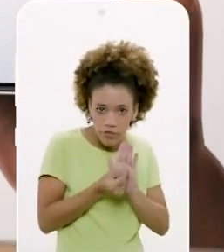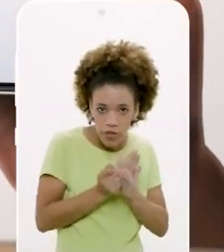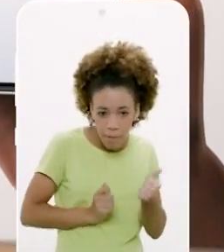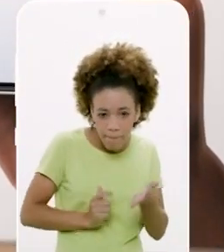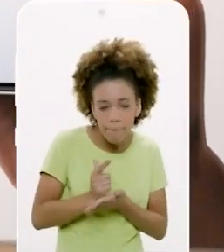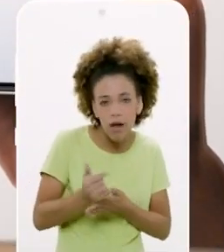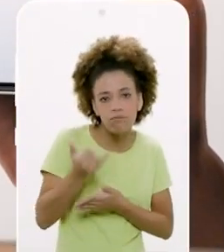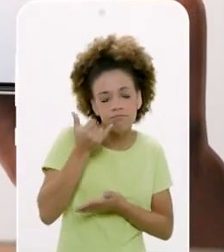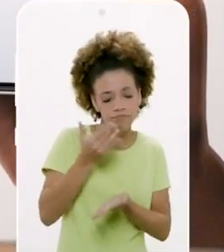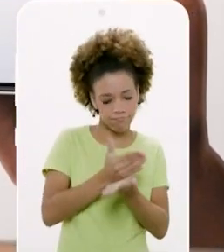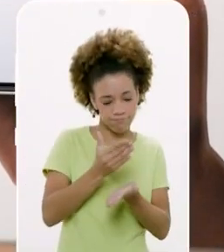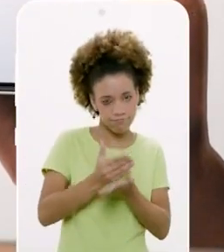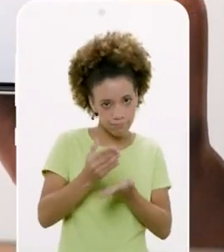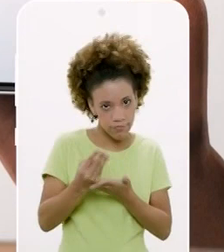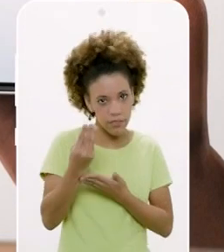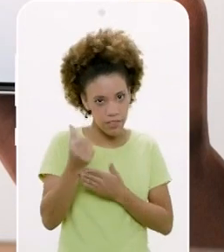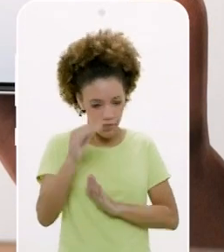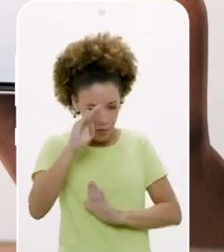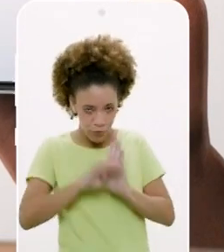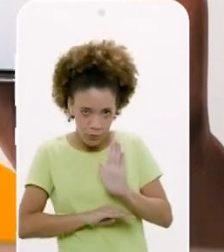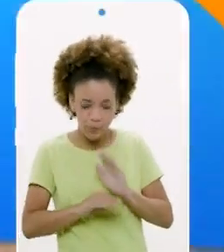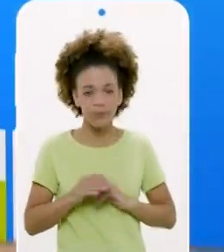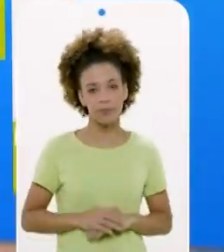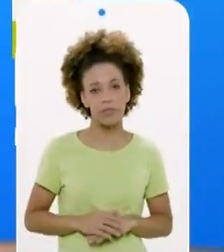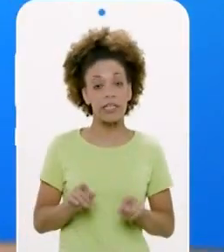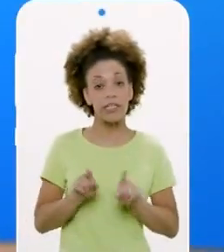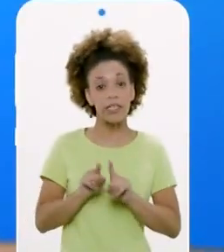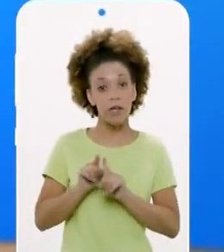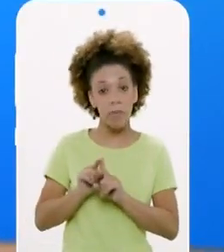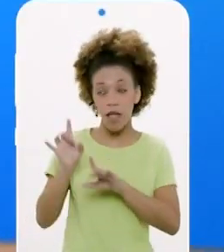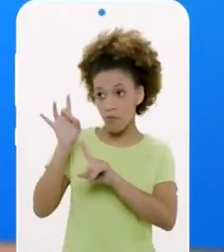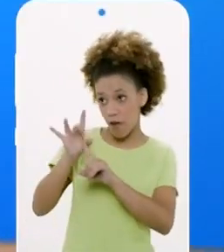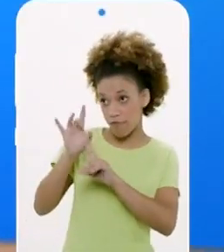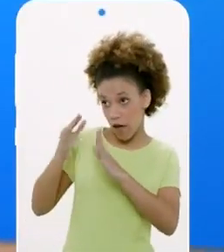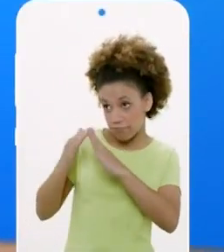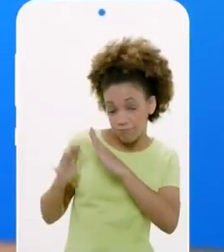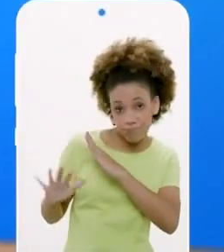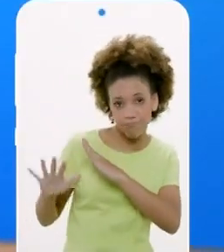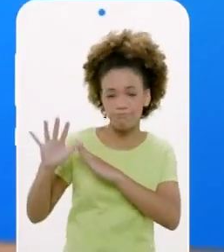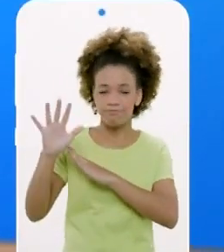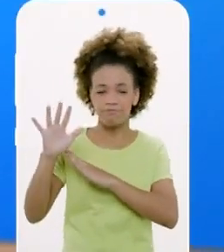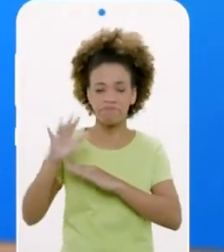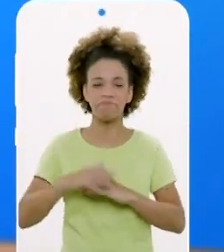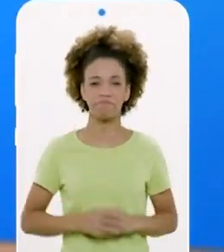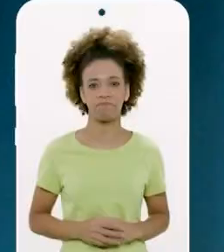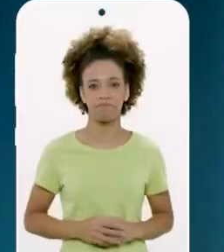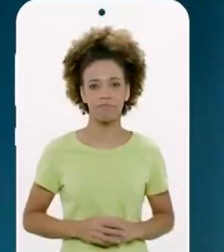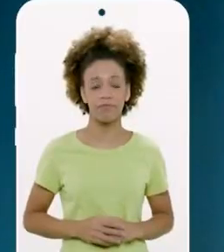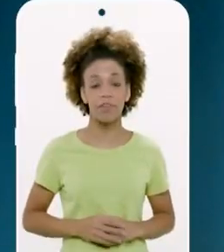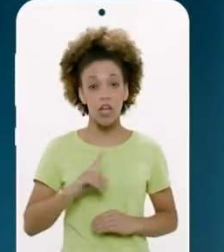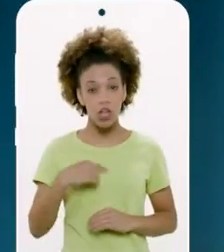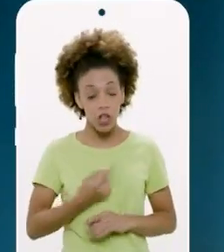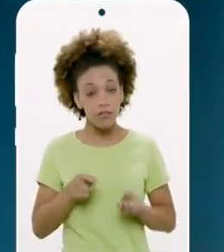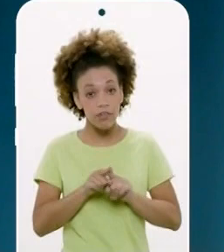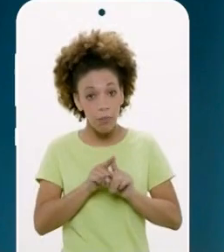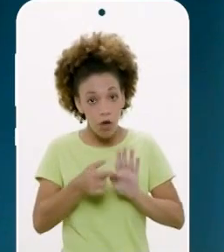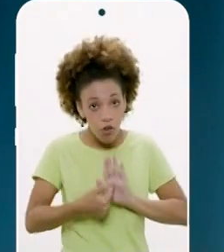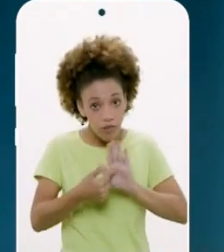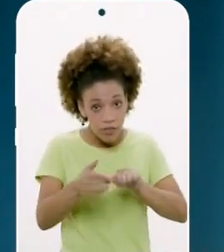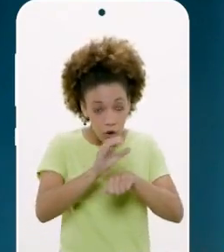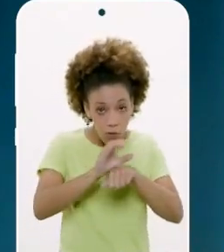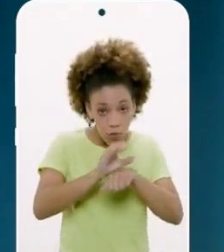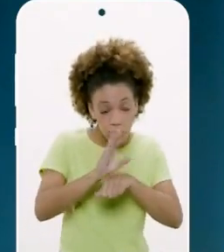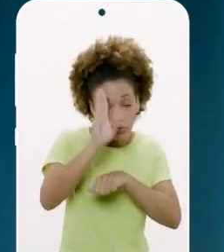de smartphones em 36 vezes sem juros e instalar redes Wi-Fi em áreas comunitárias. Vamos também oferecer